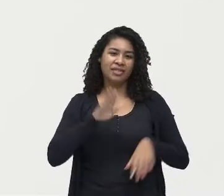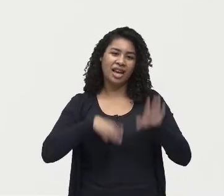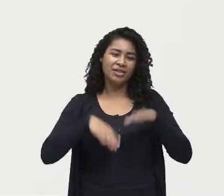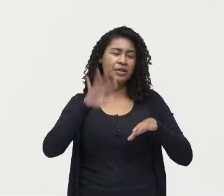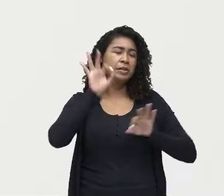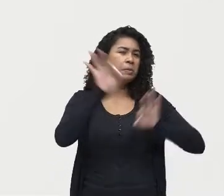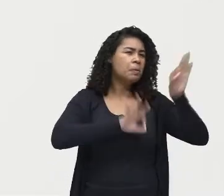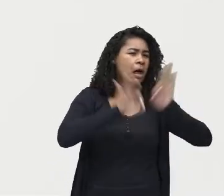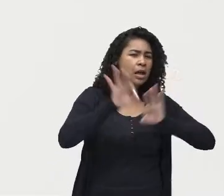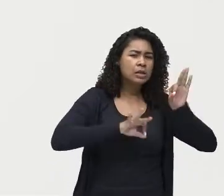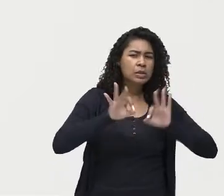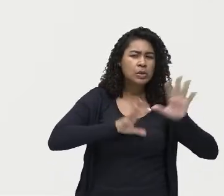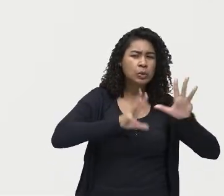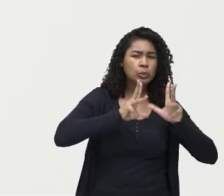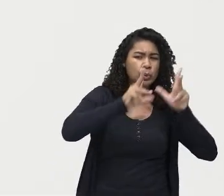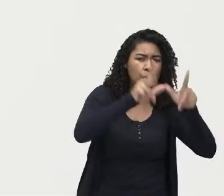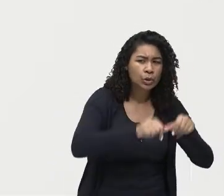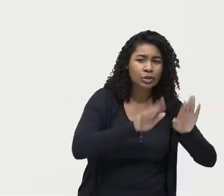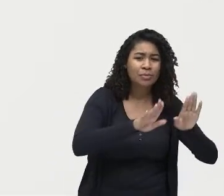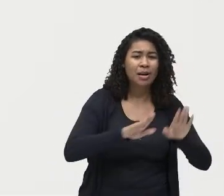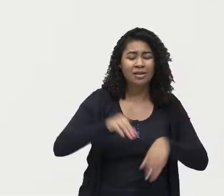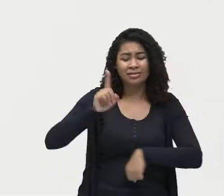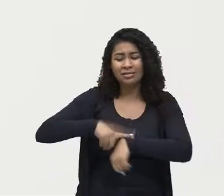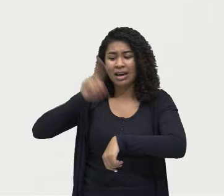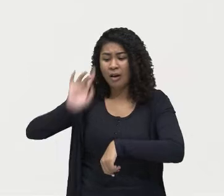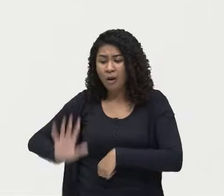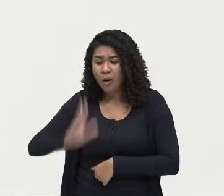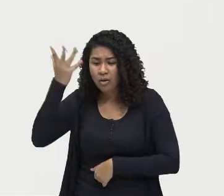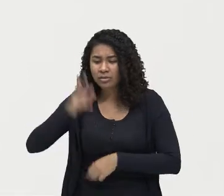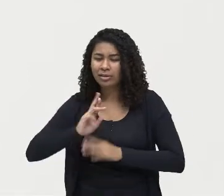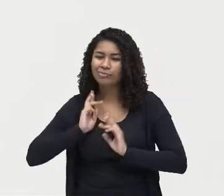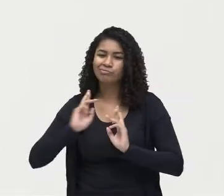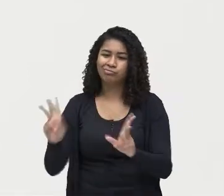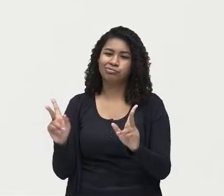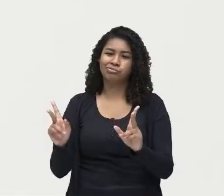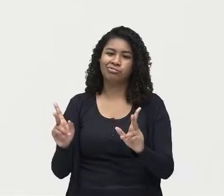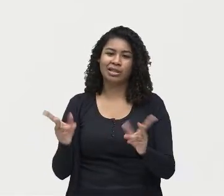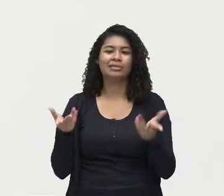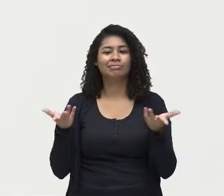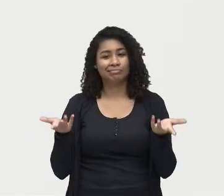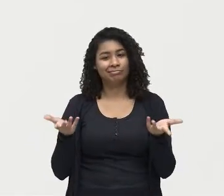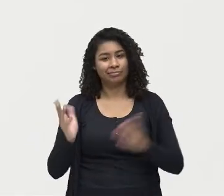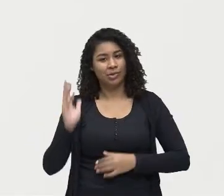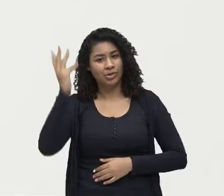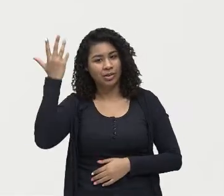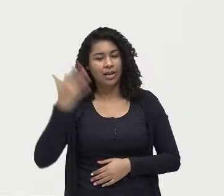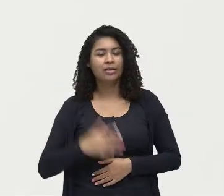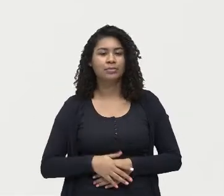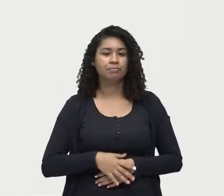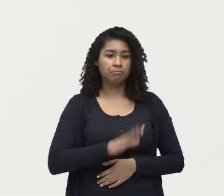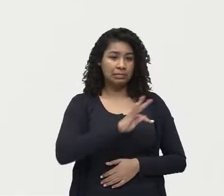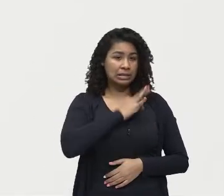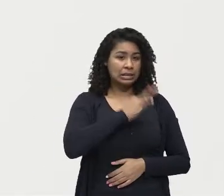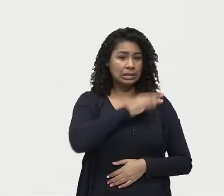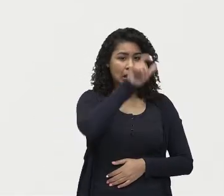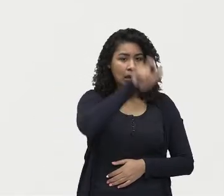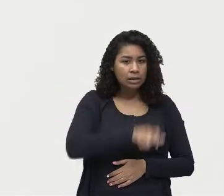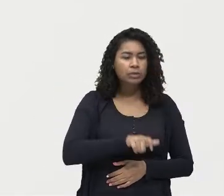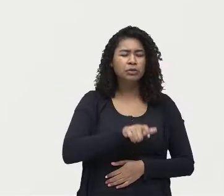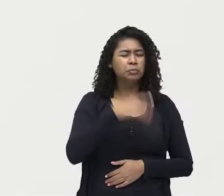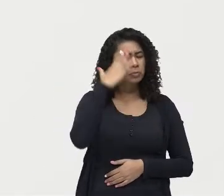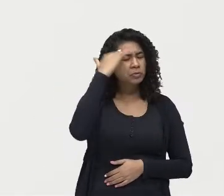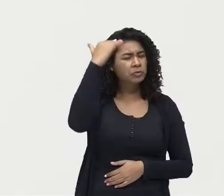nós queremos. Mas aí está o texto destacado, olha. Foi um técnico de sucesso, mas nunca conseguiu